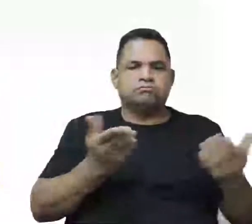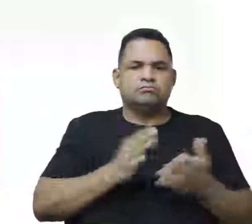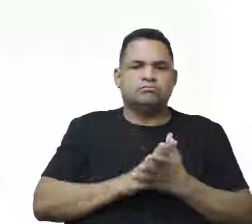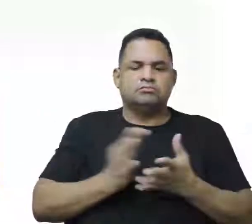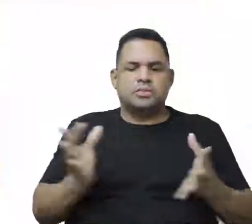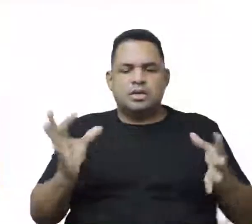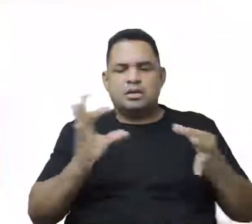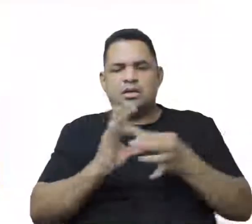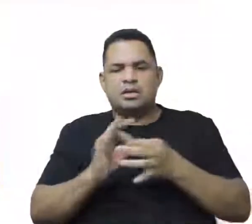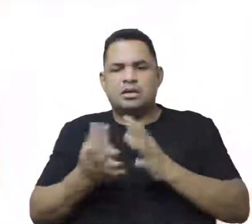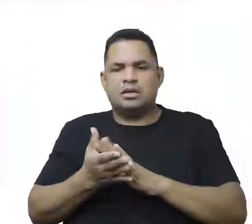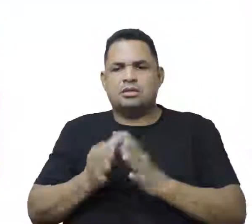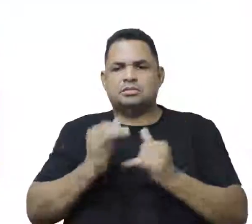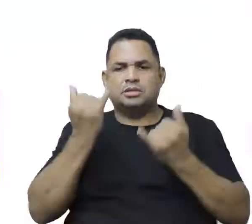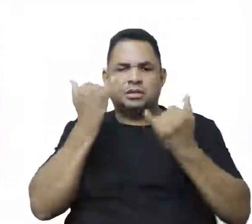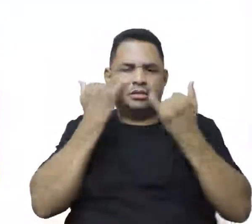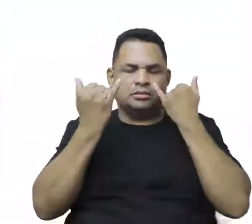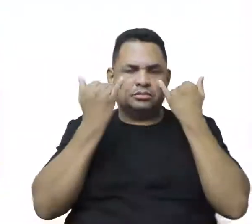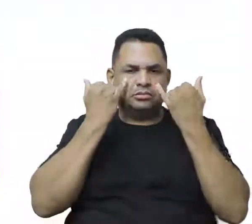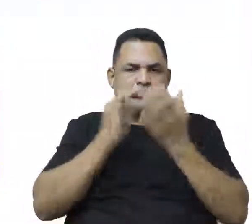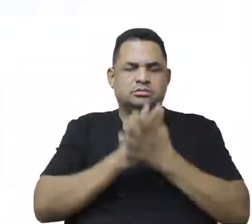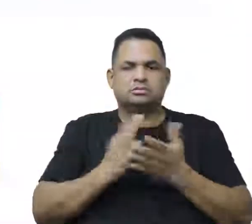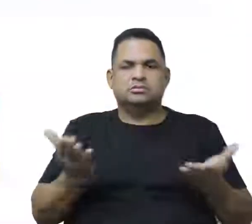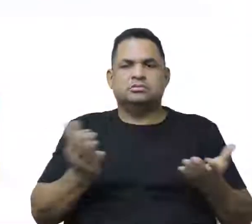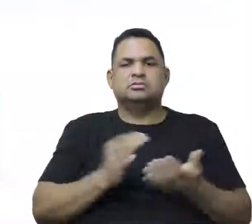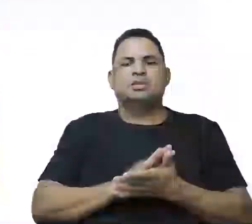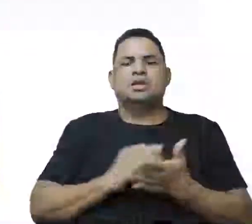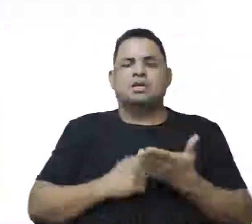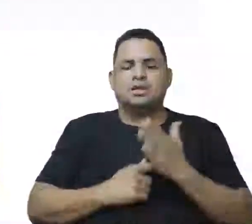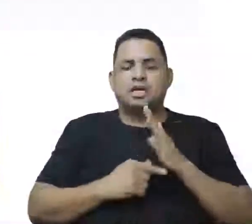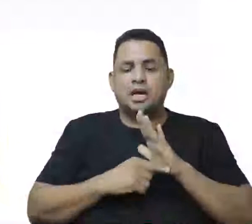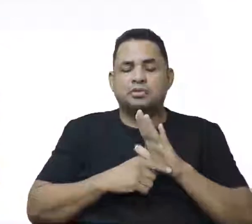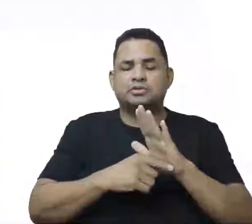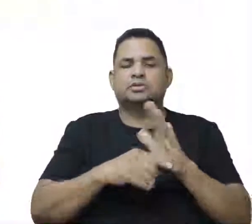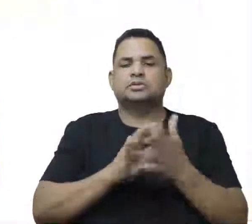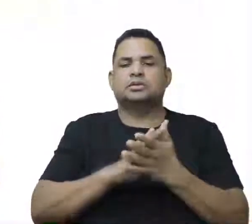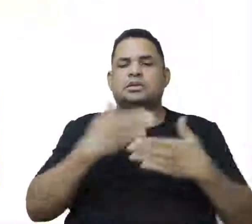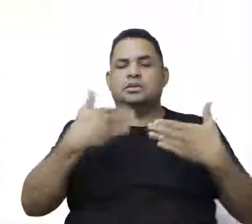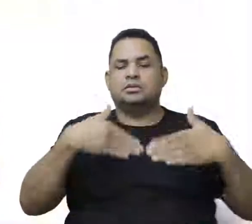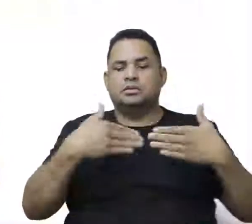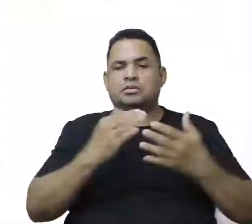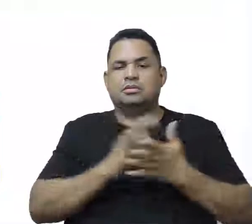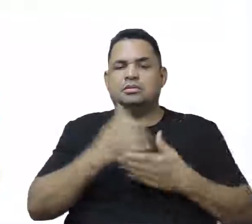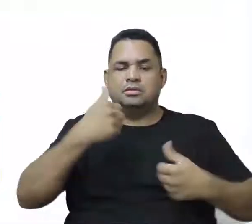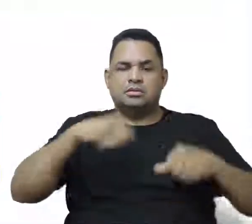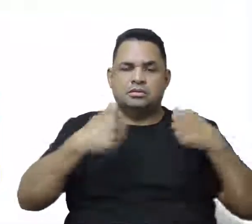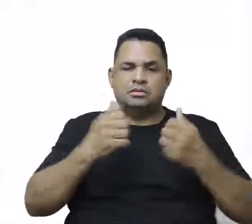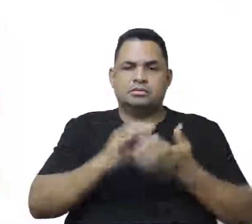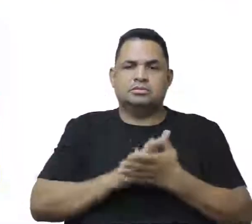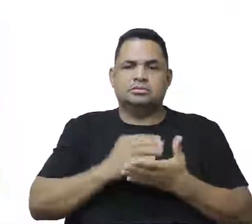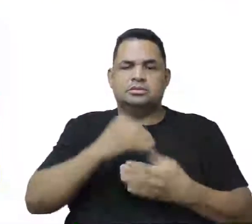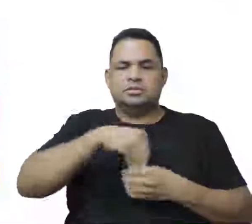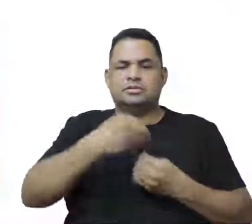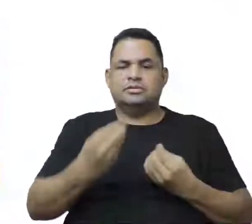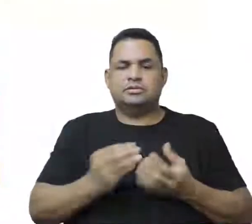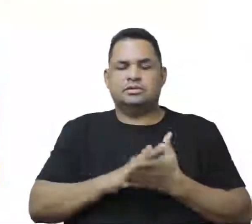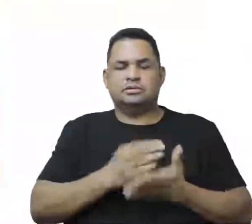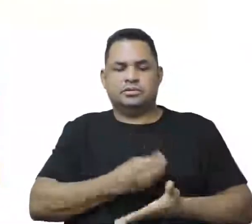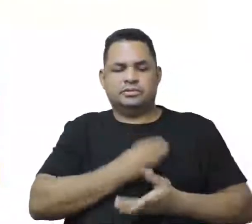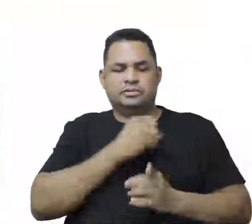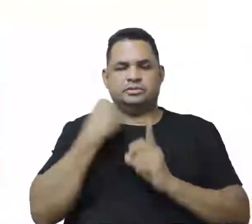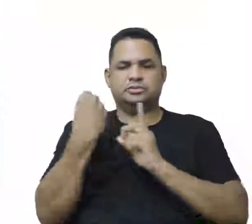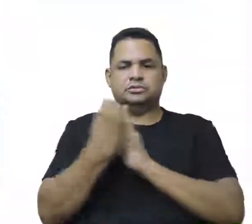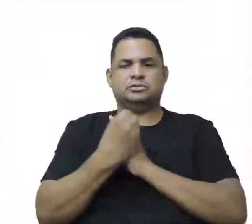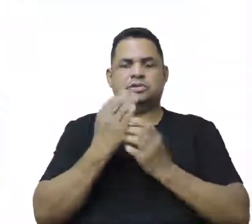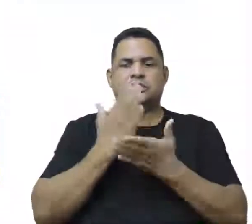essas informações. Isso vai te ajudar e vai ser muito pertinente nas tuas provas, nas tuas avaliações e fora também no seu convívio social. Mas